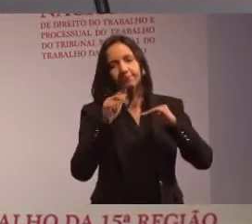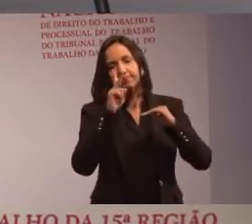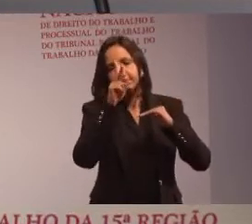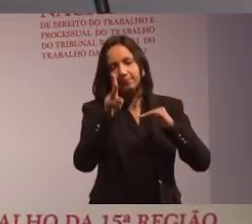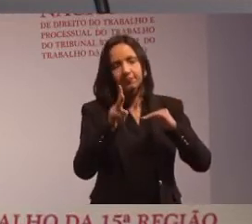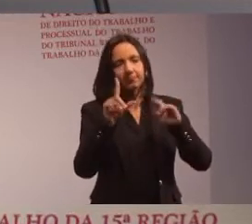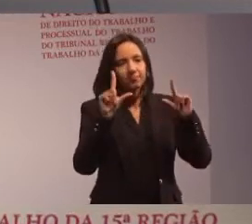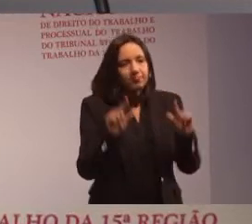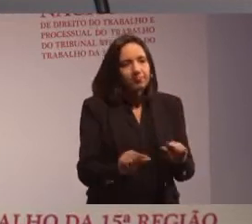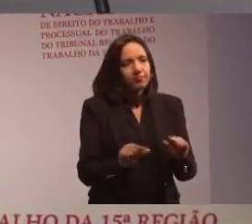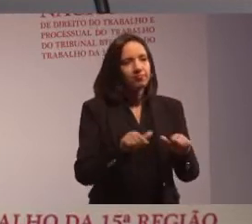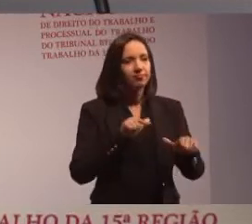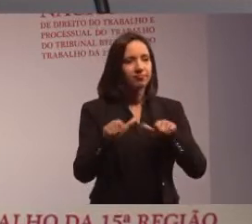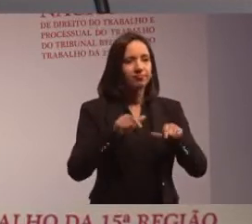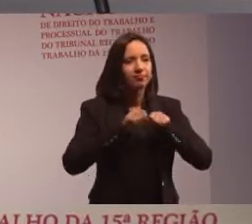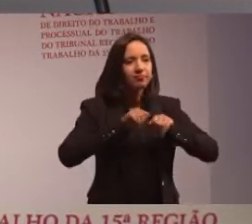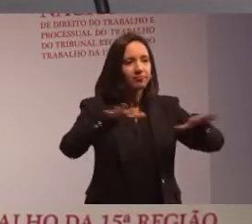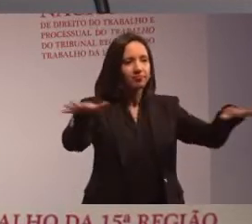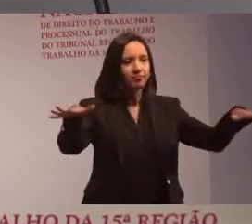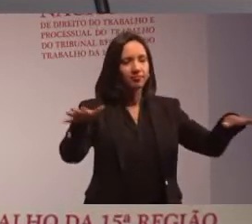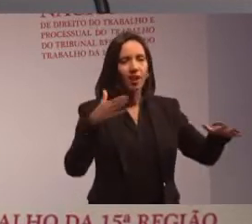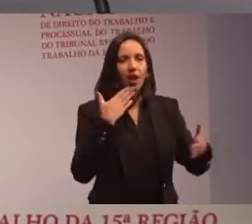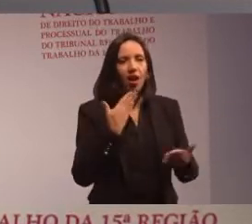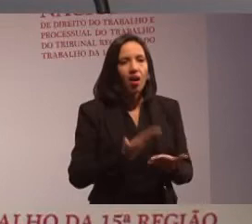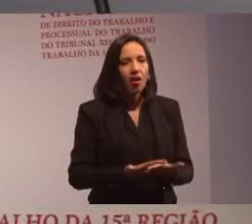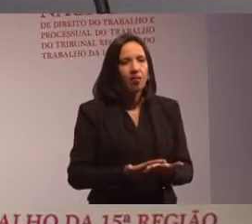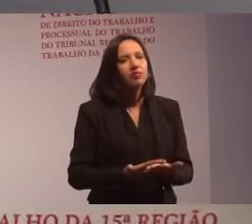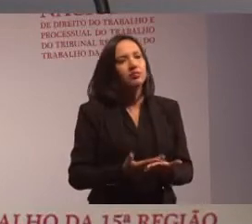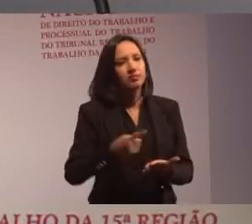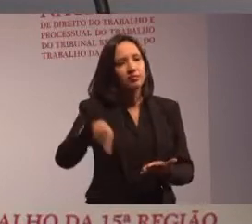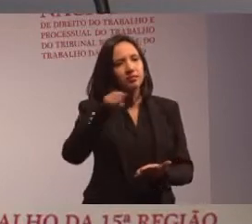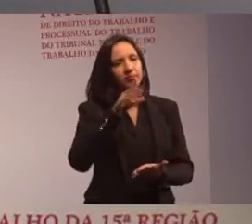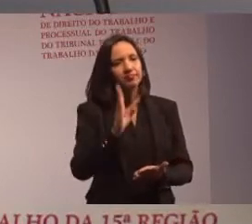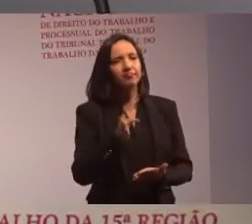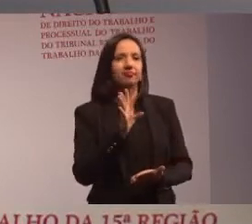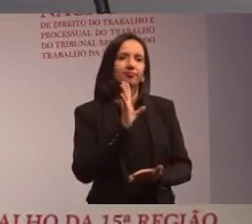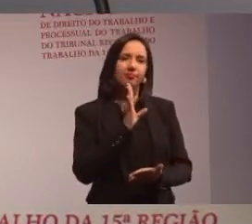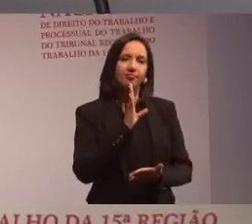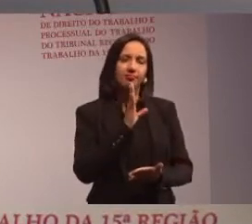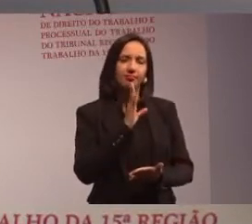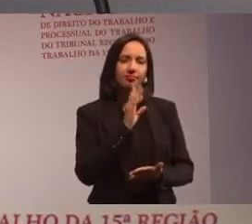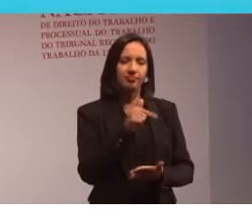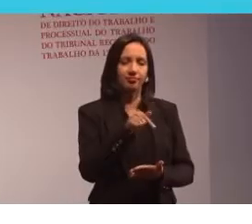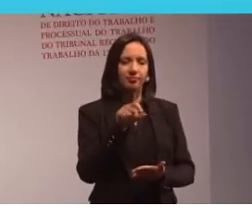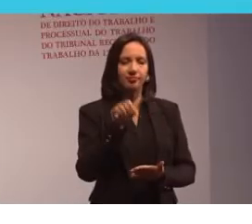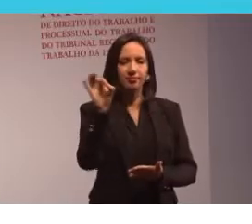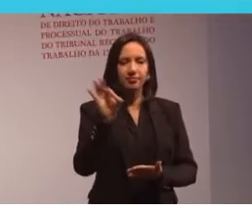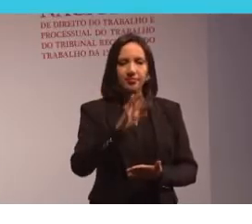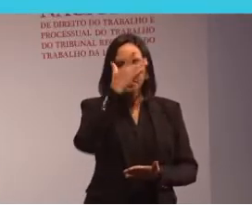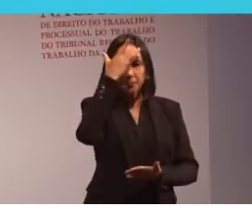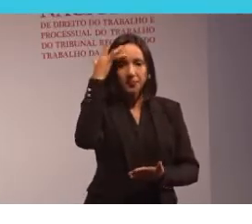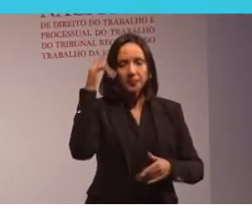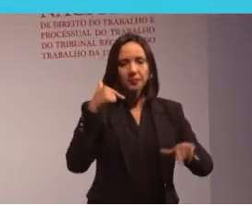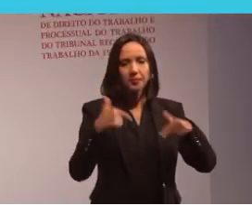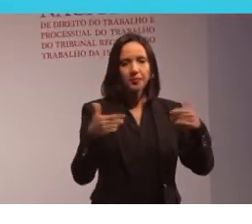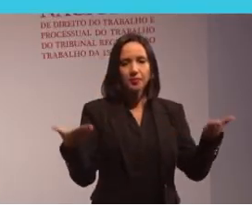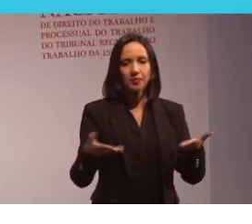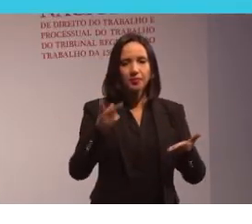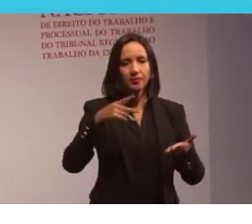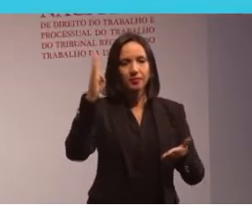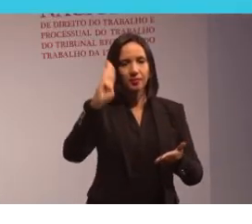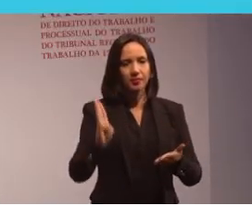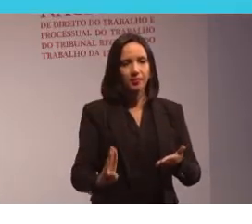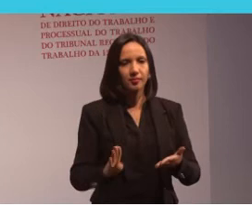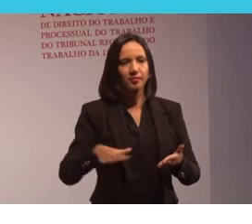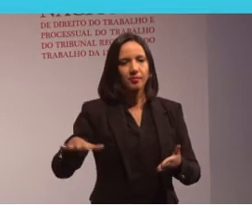no Brasil é assustadora, perto daquilo que a gente já conhecia. Né? 70% dos trabalhadores hoje no nosso país eles estão